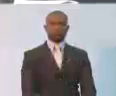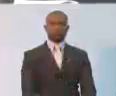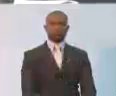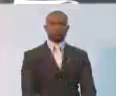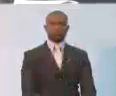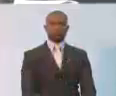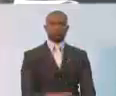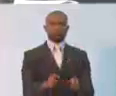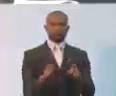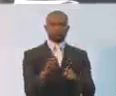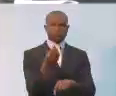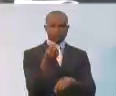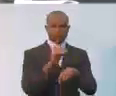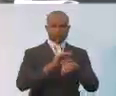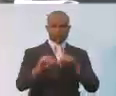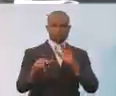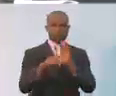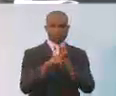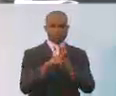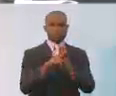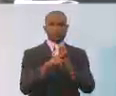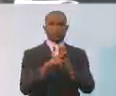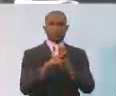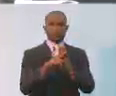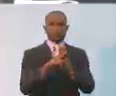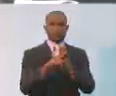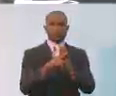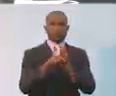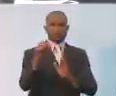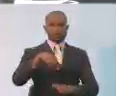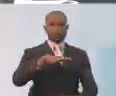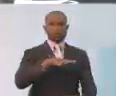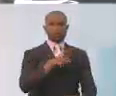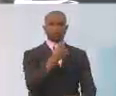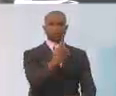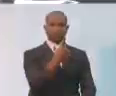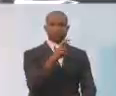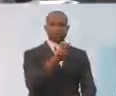E verba própria mesmo do município é